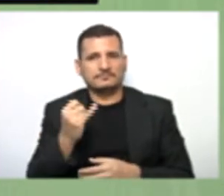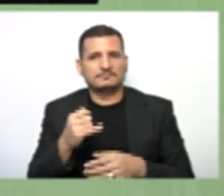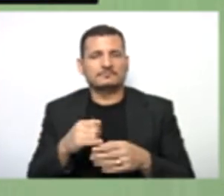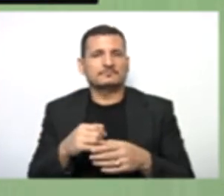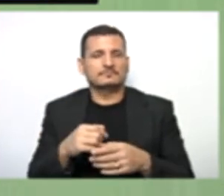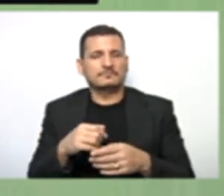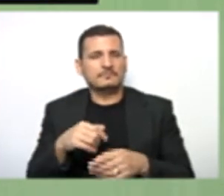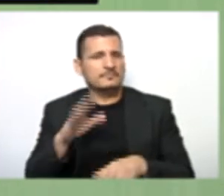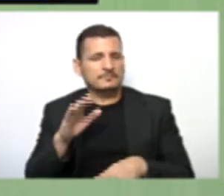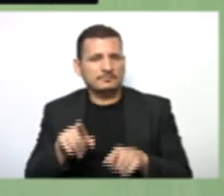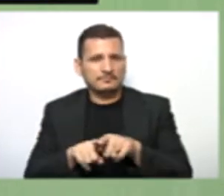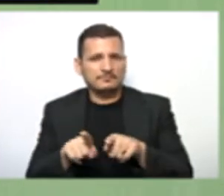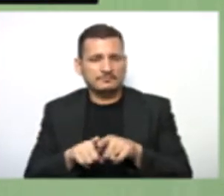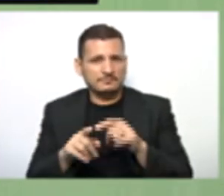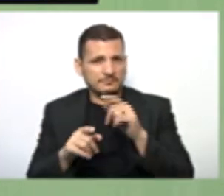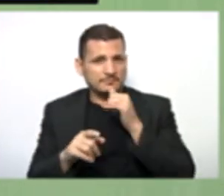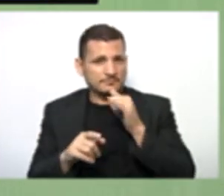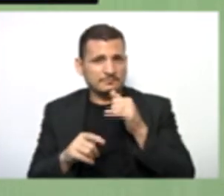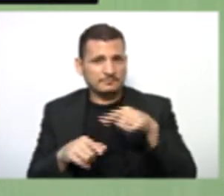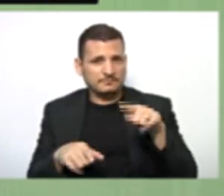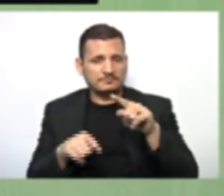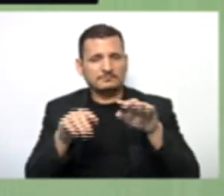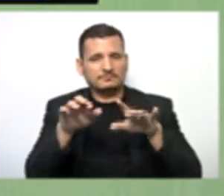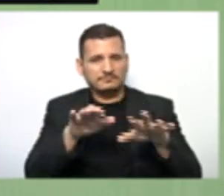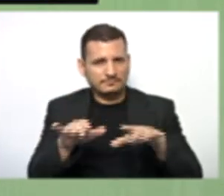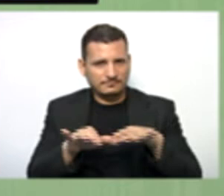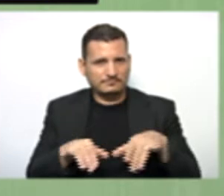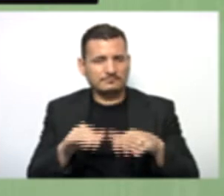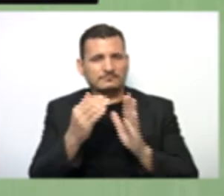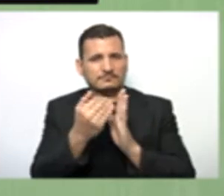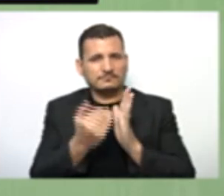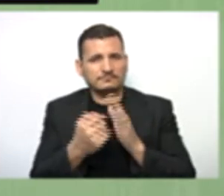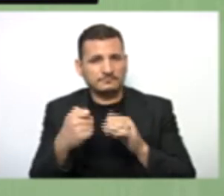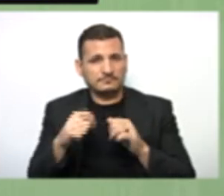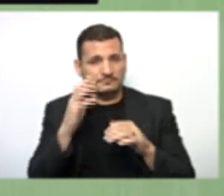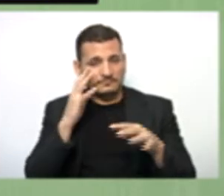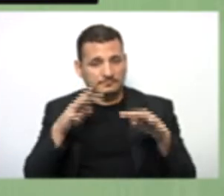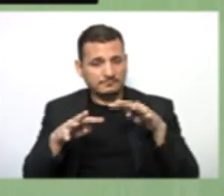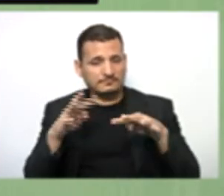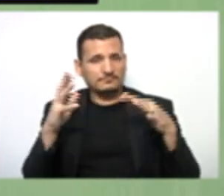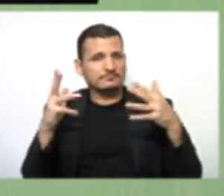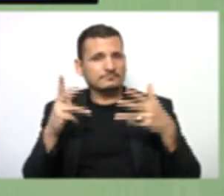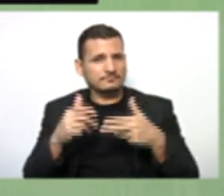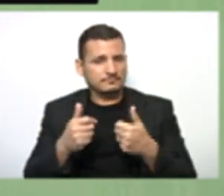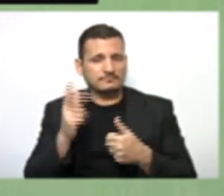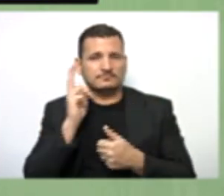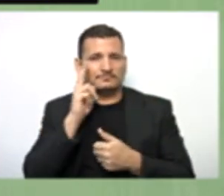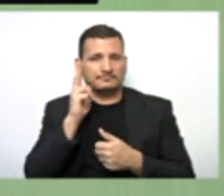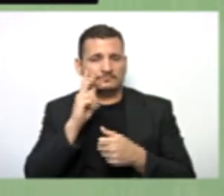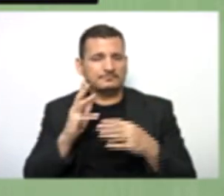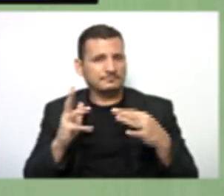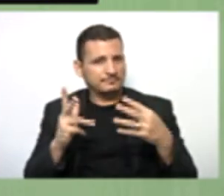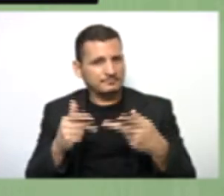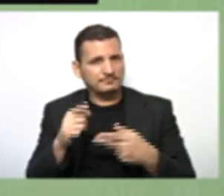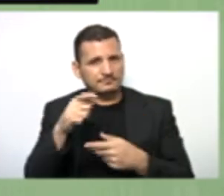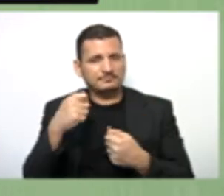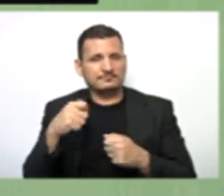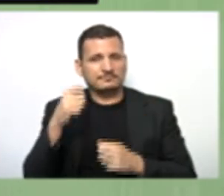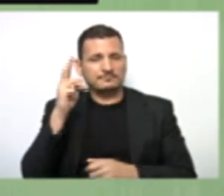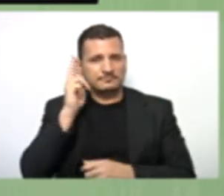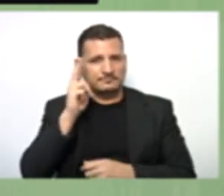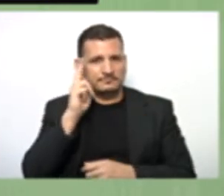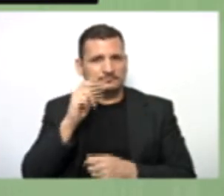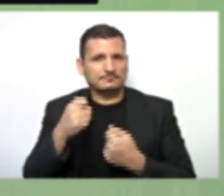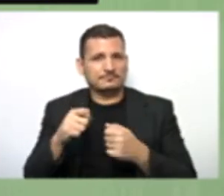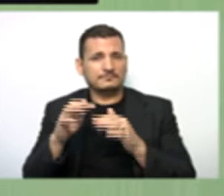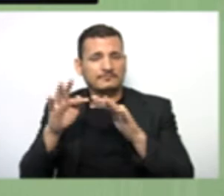mais, quando estiverem criando os programas dele, tem que estar atento a tudo isso. Exato, lembrar de tudo, né? Você tem que lembrar que tem